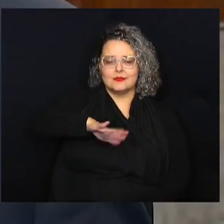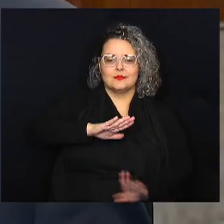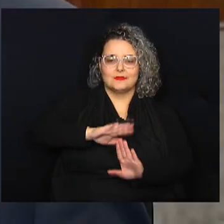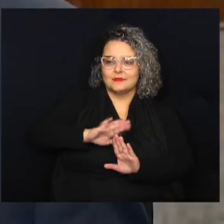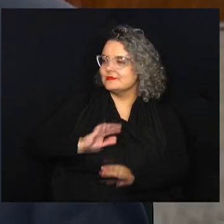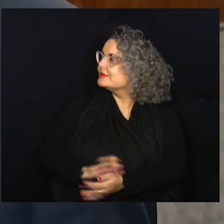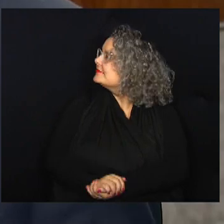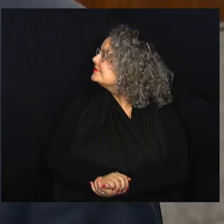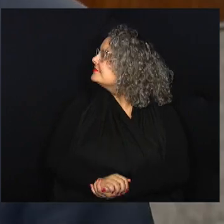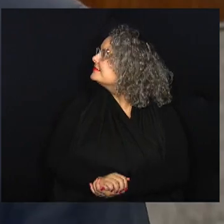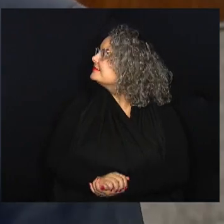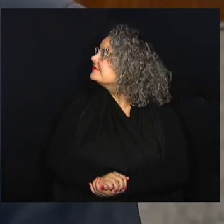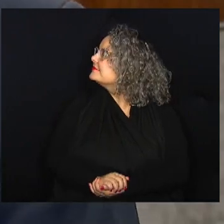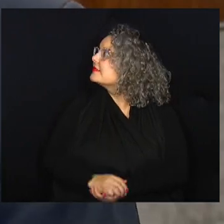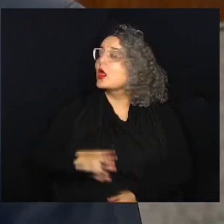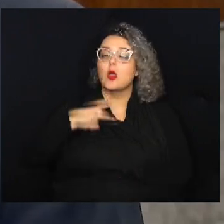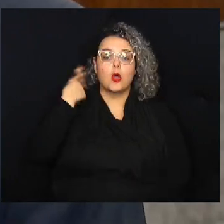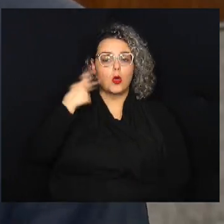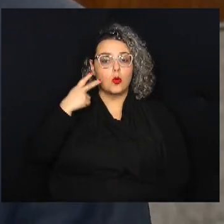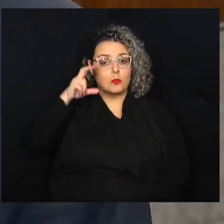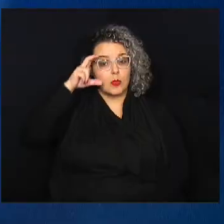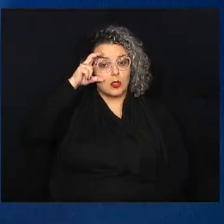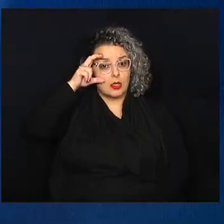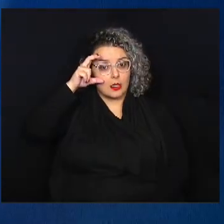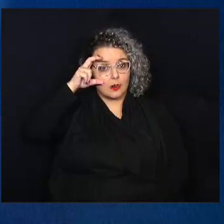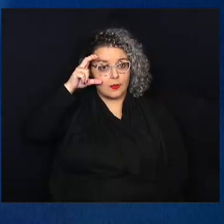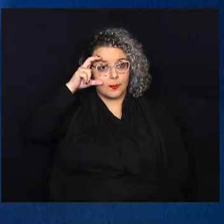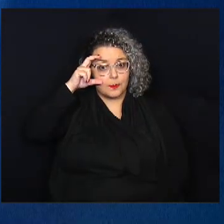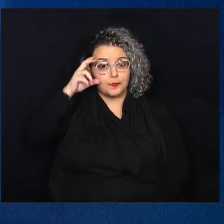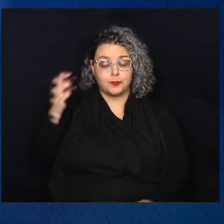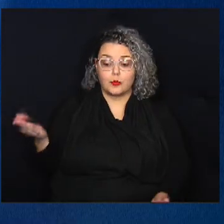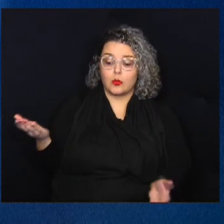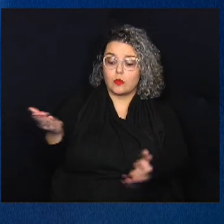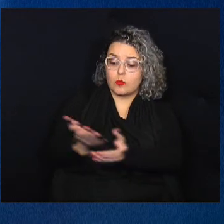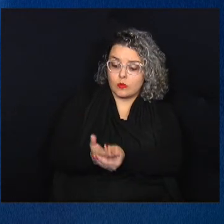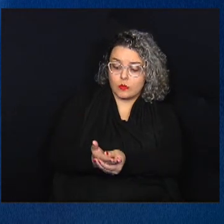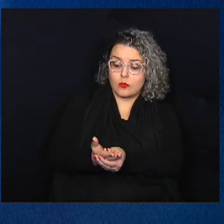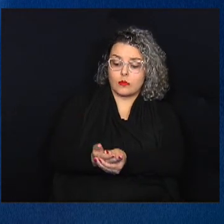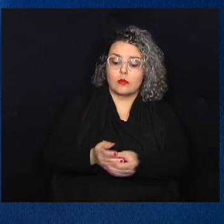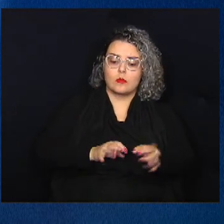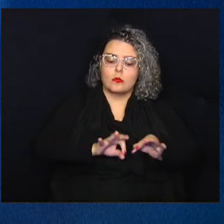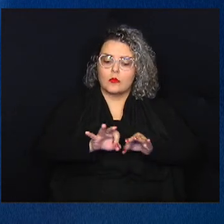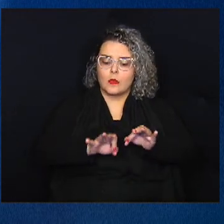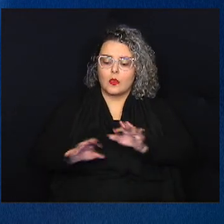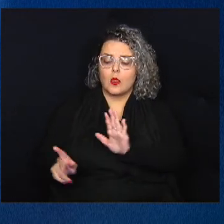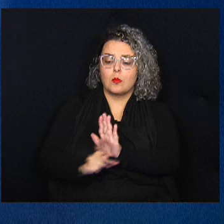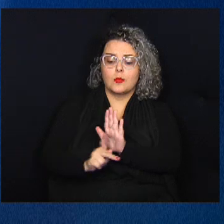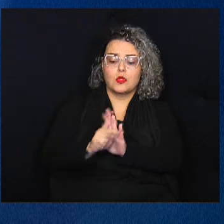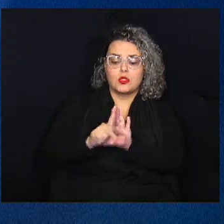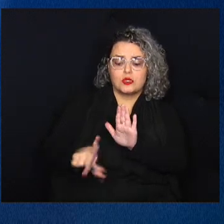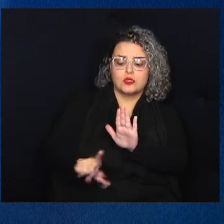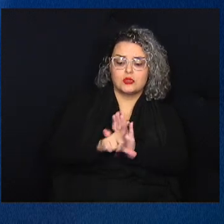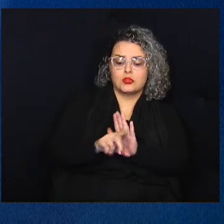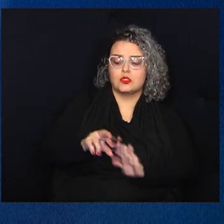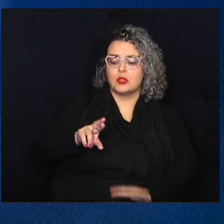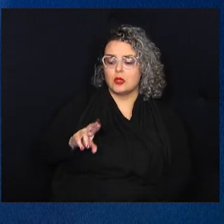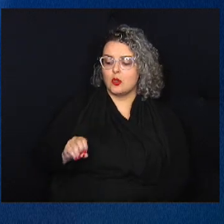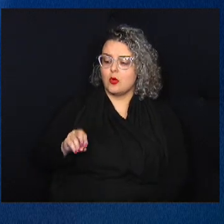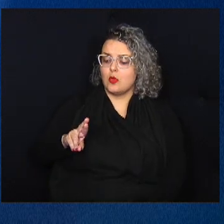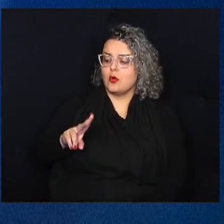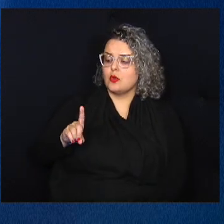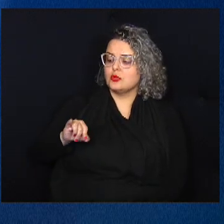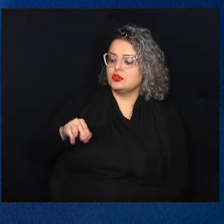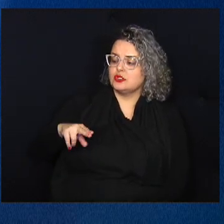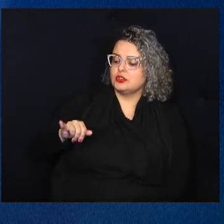atividades. O vereador Carlinhos Camelô protocolou um projeto de lei ordinária para a realização